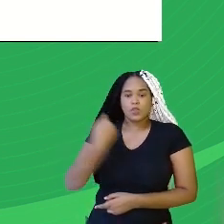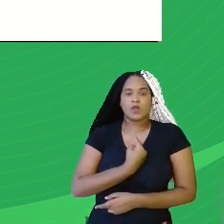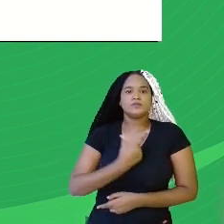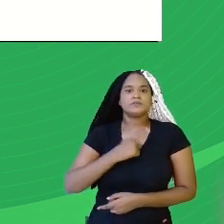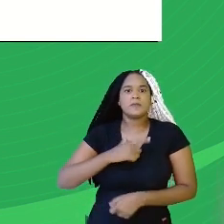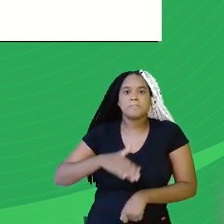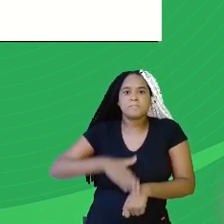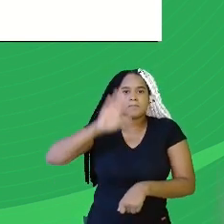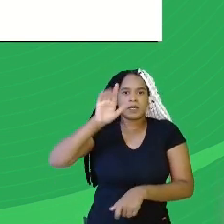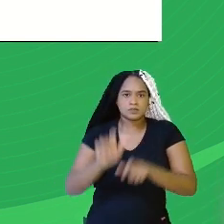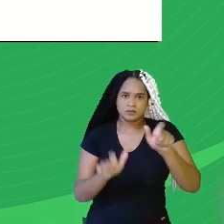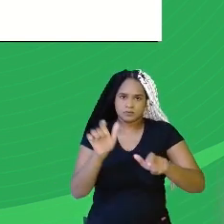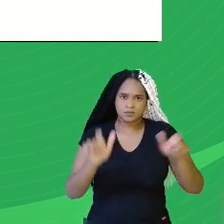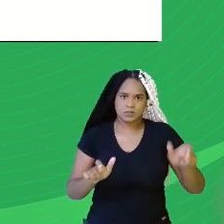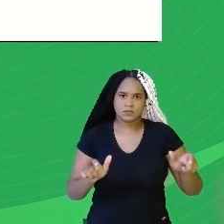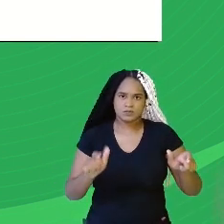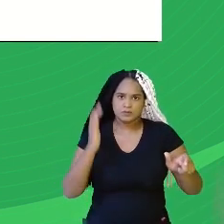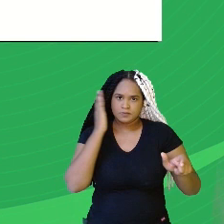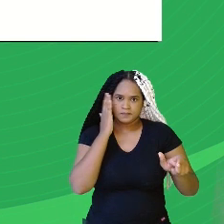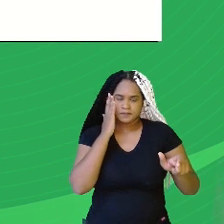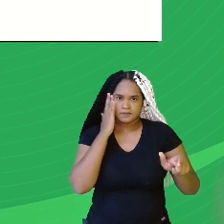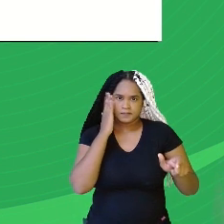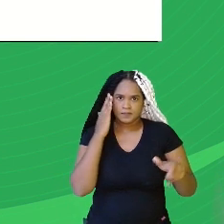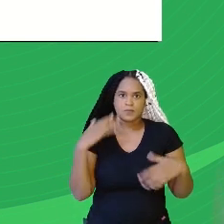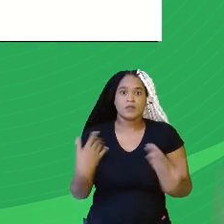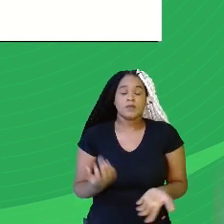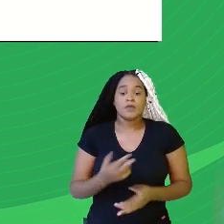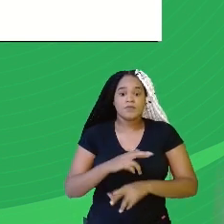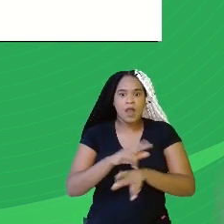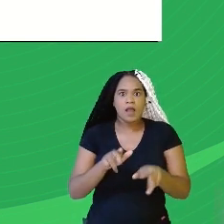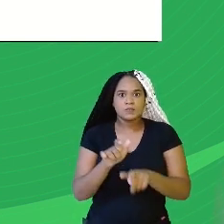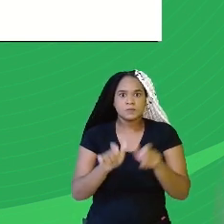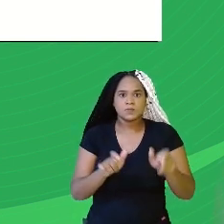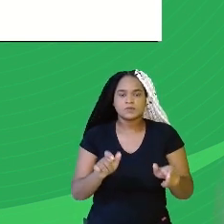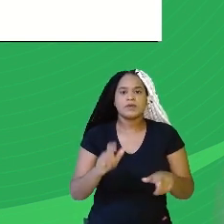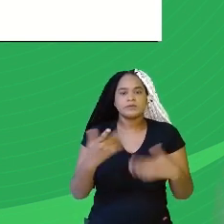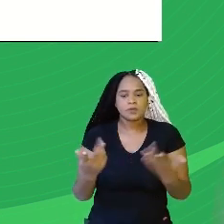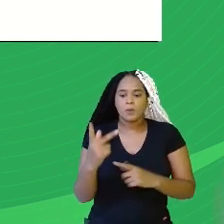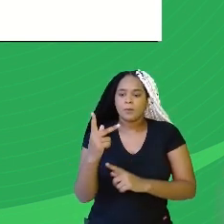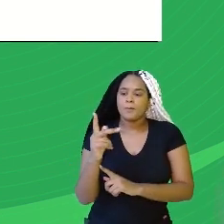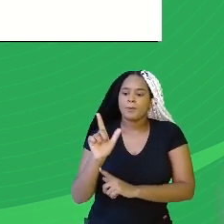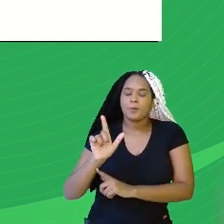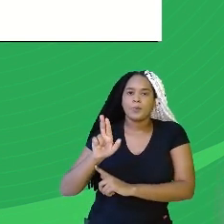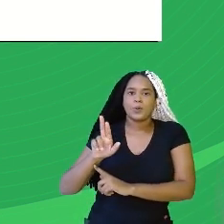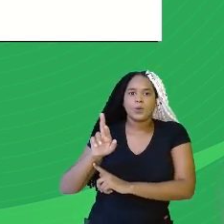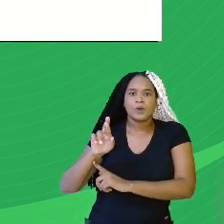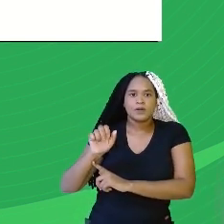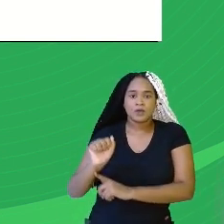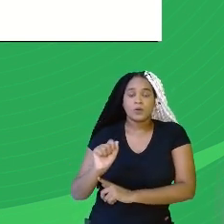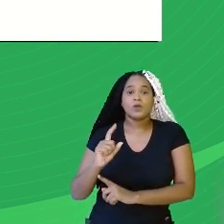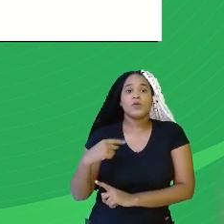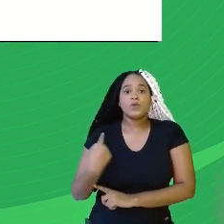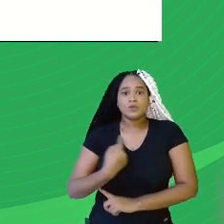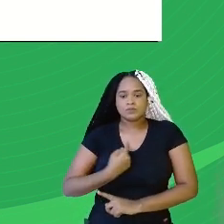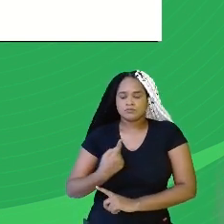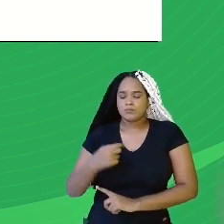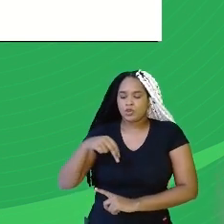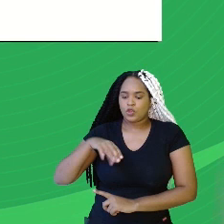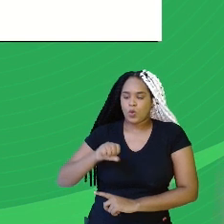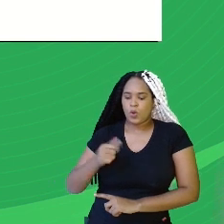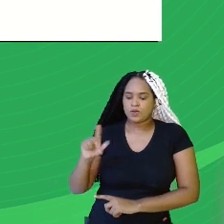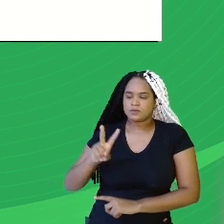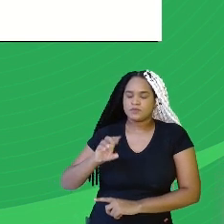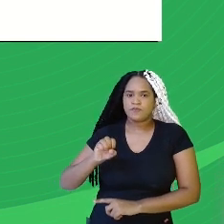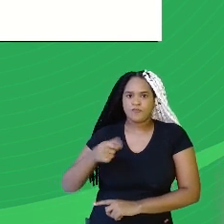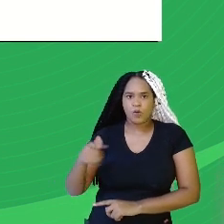eu não estou aqui sozinha. Então, como são várias pessoas, plural, vós e eles da mesma forma. Então, aí vamos